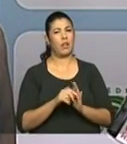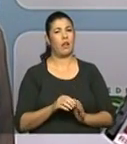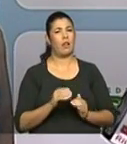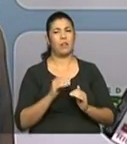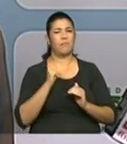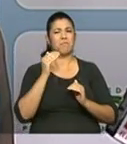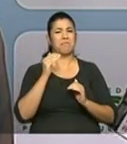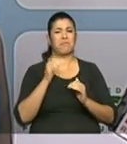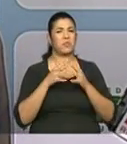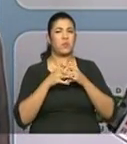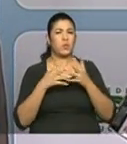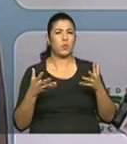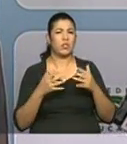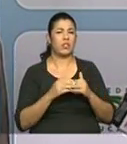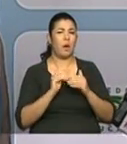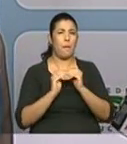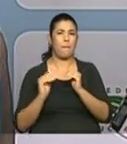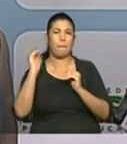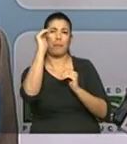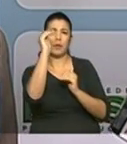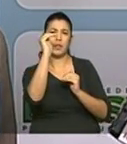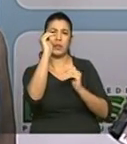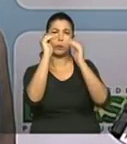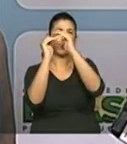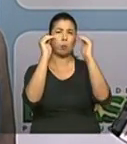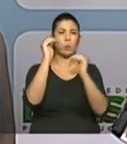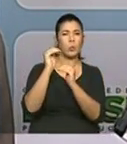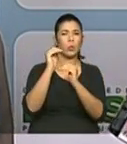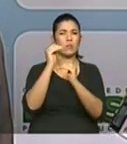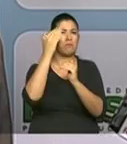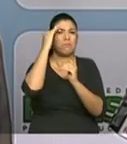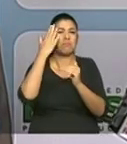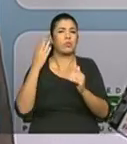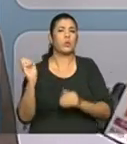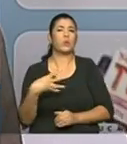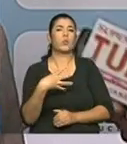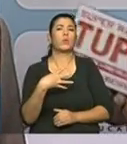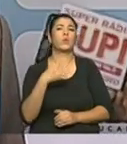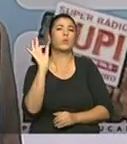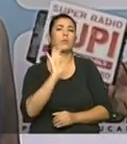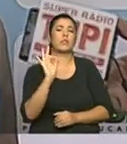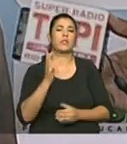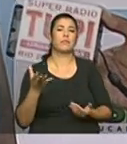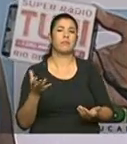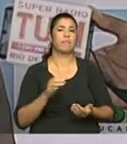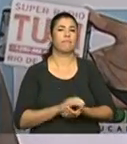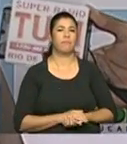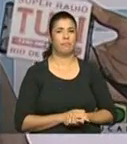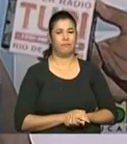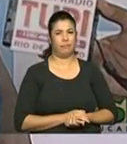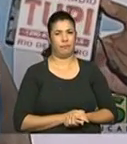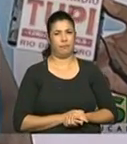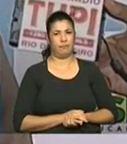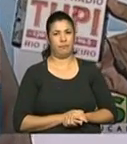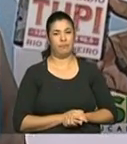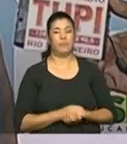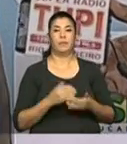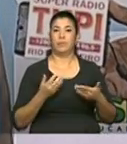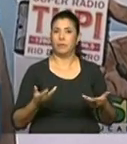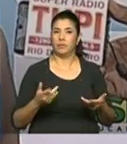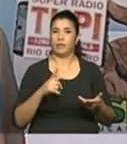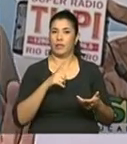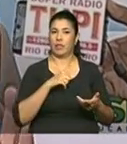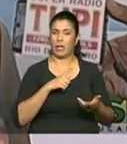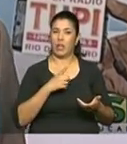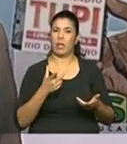Eu fico meio confuso com relação a novos casos. Eu queria que o senhor explicasse. Aumentou ou diminuiu? Há uma